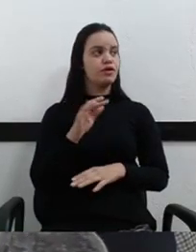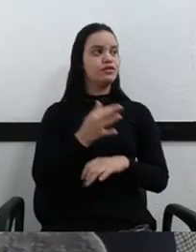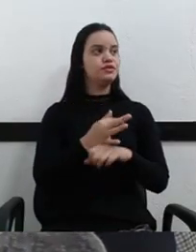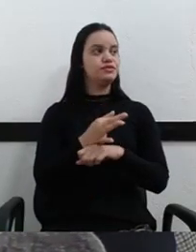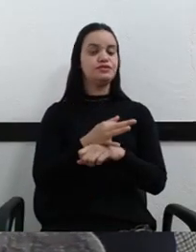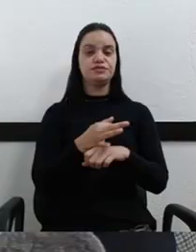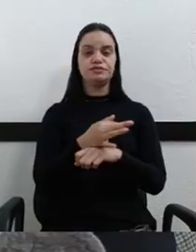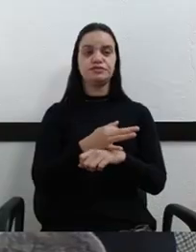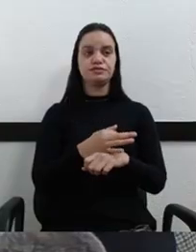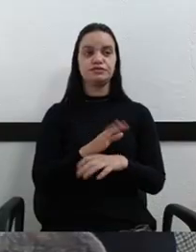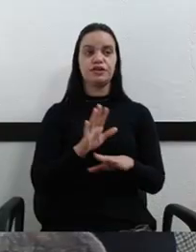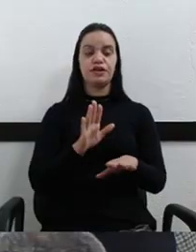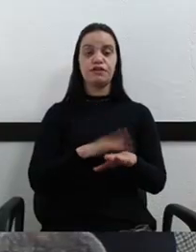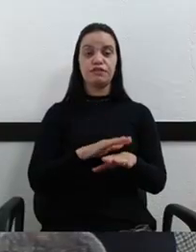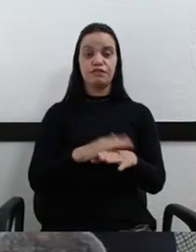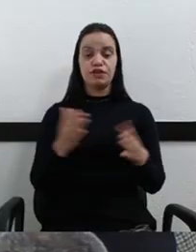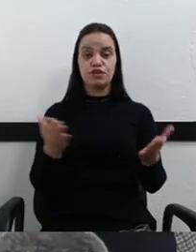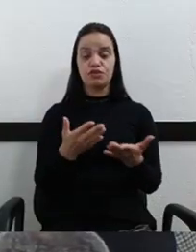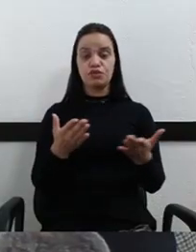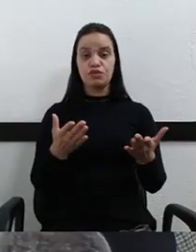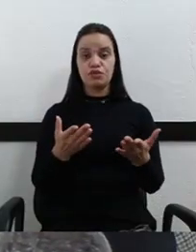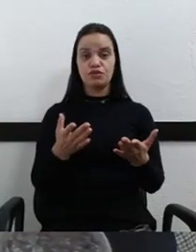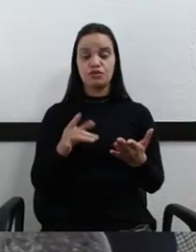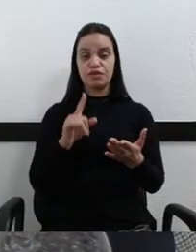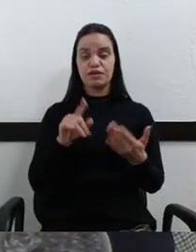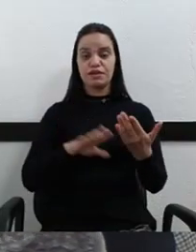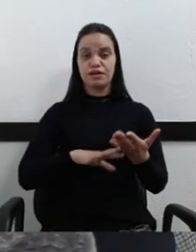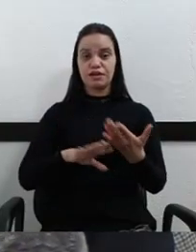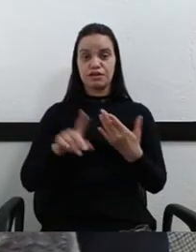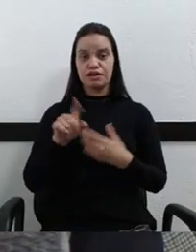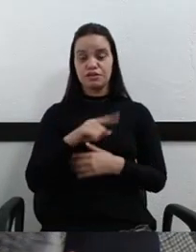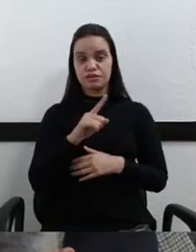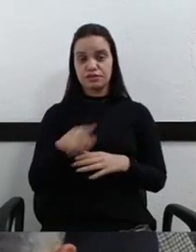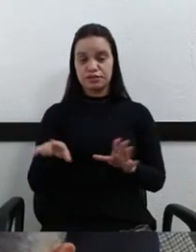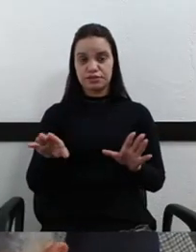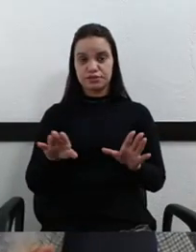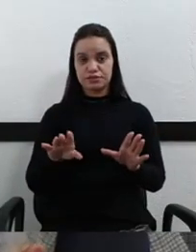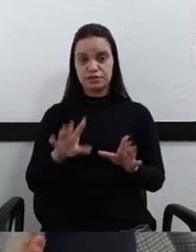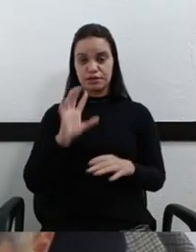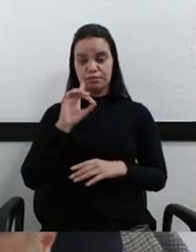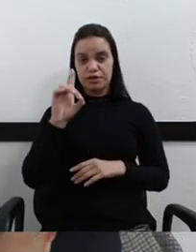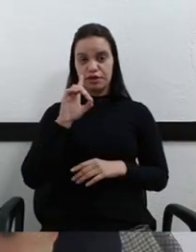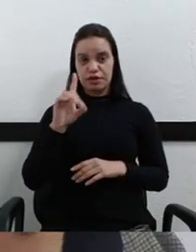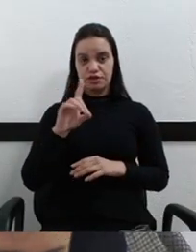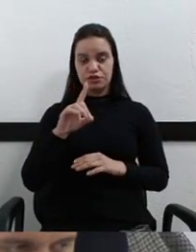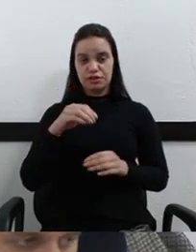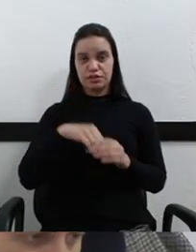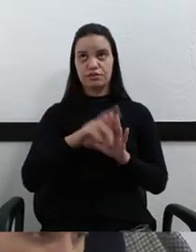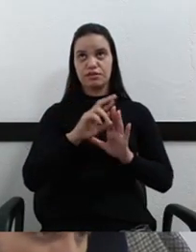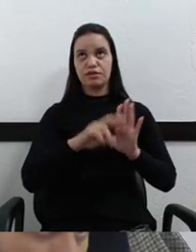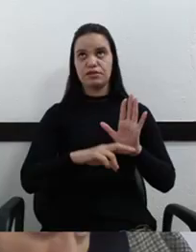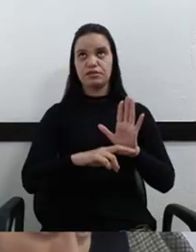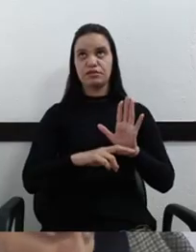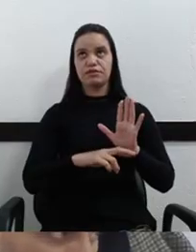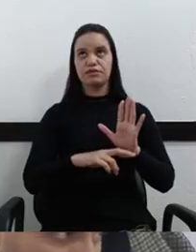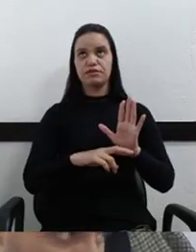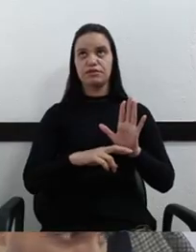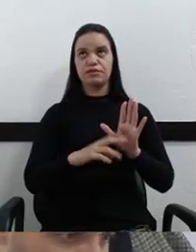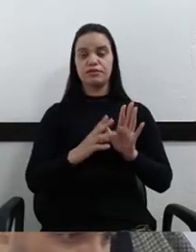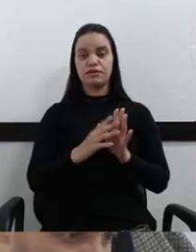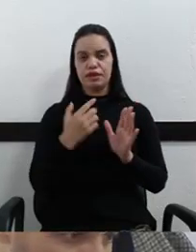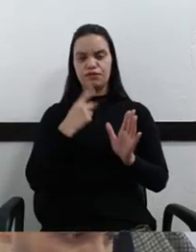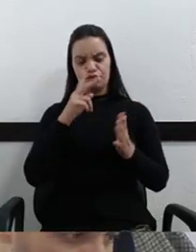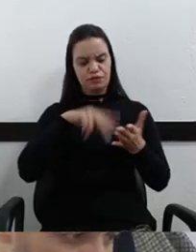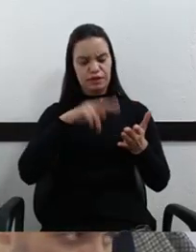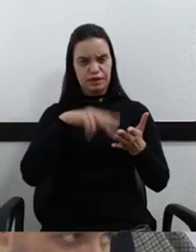férias formulados nessas datas ficam dispensados de observar as limitações de dias previstos na norma. Bom, isso nem precisa nessa parte, né? Mas enfim, eu vou ler.